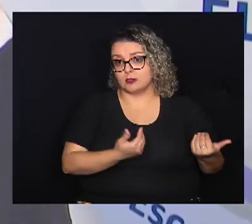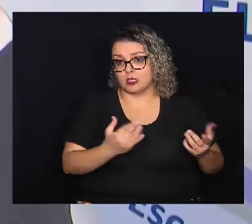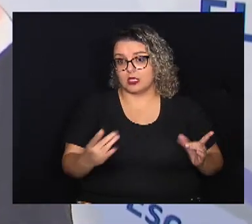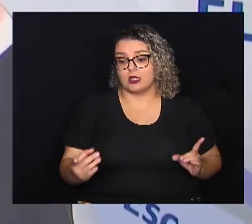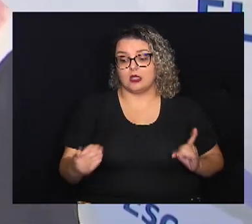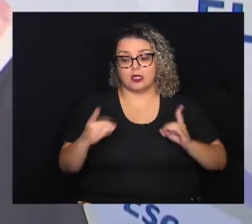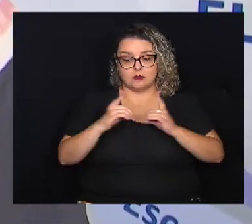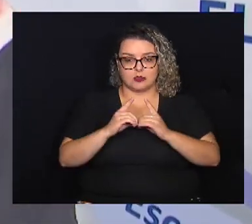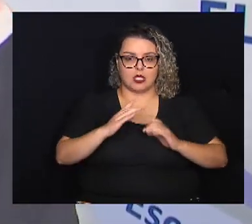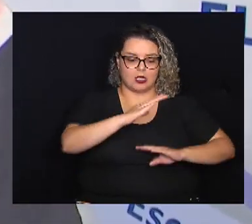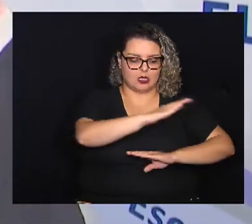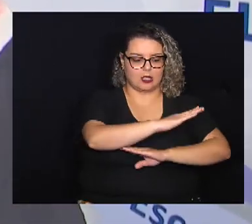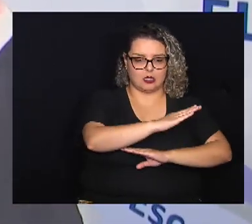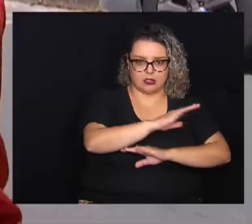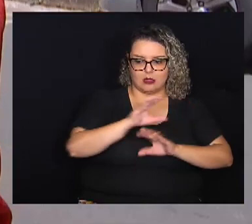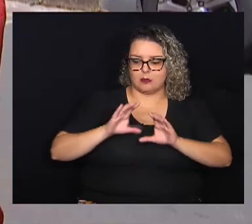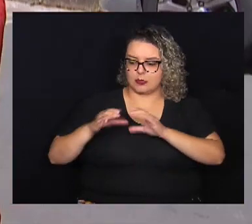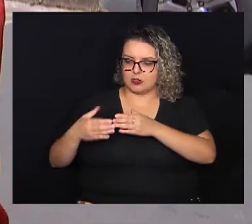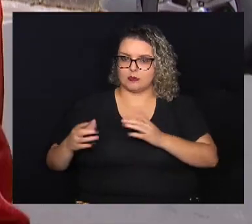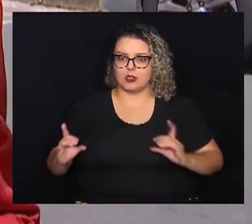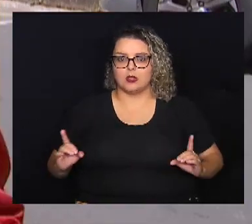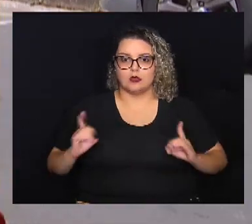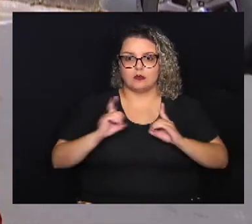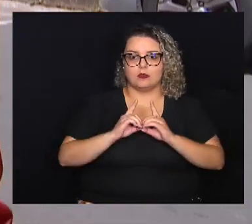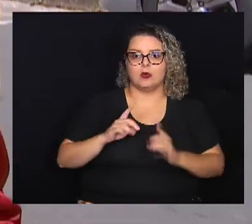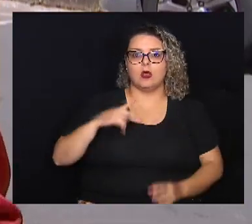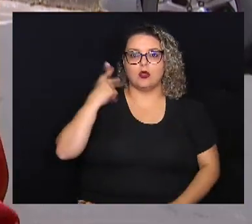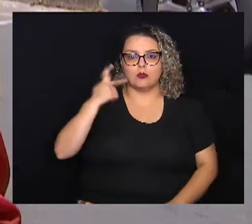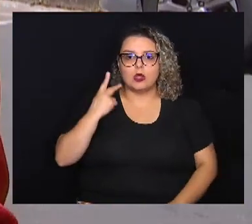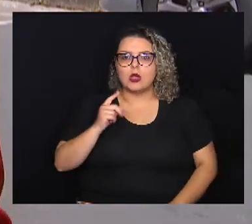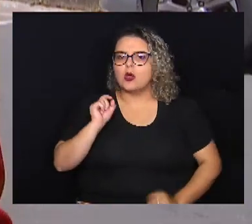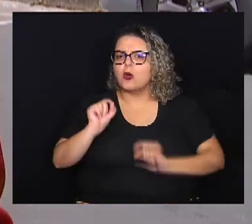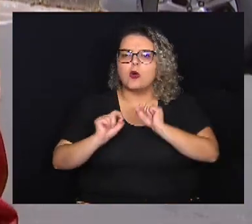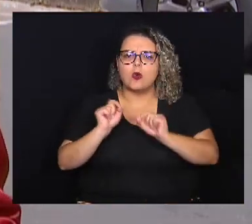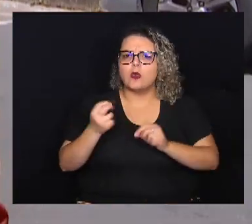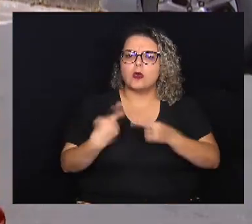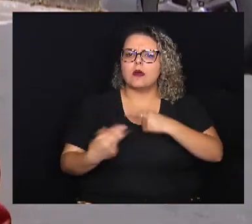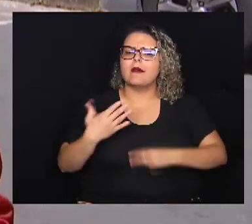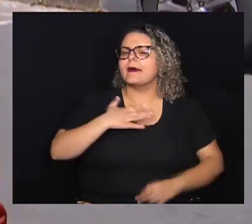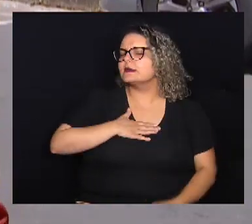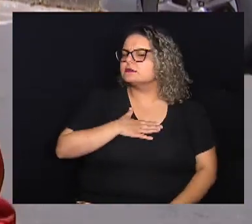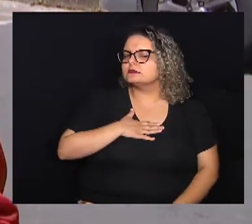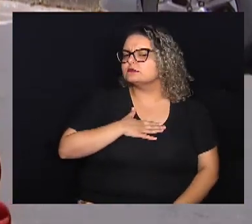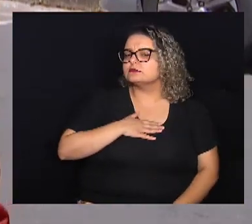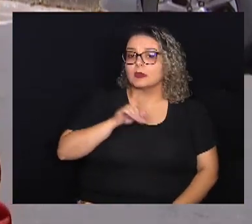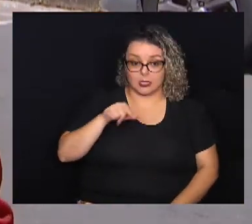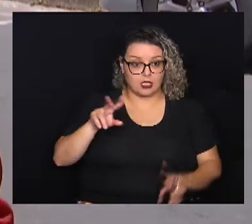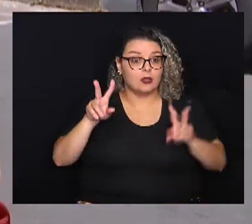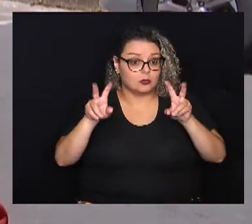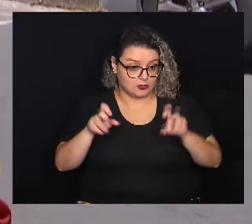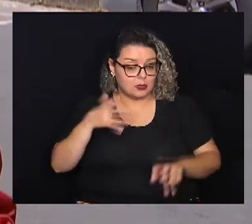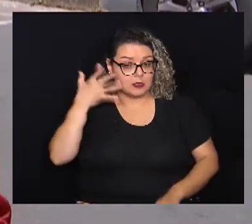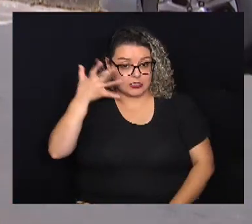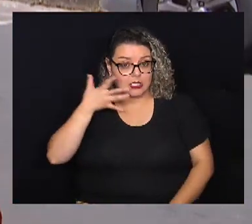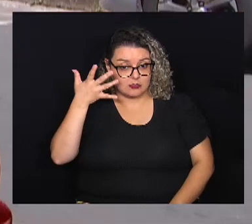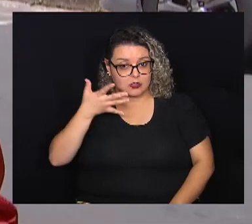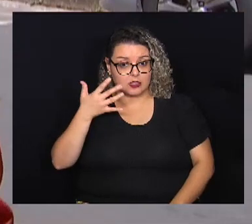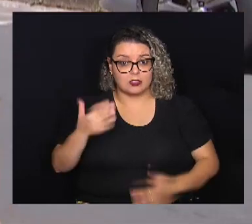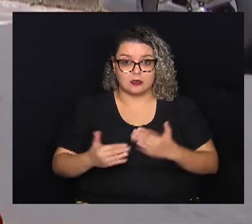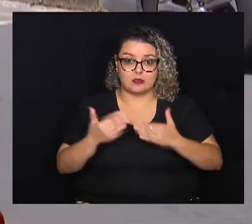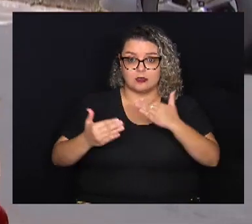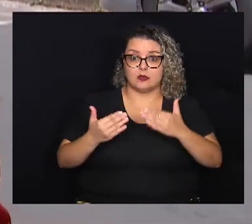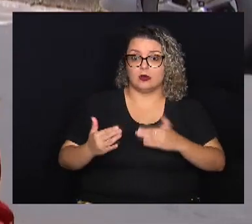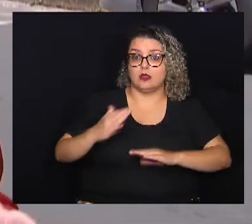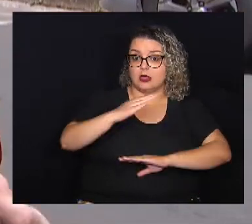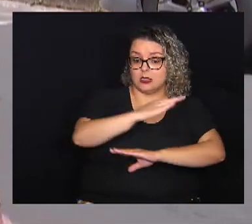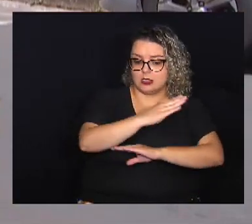a comunidade da Câmara Política O que isso tem a ver comigo? Esse é o tema da palestra promovida pelo Câmara